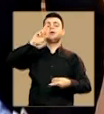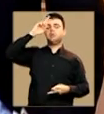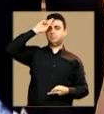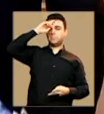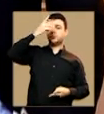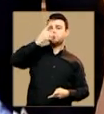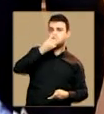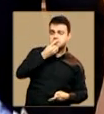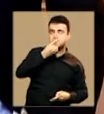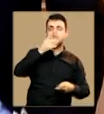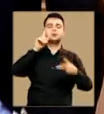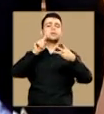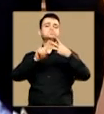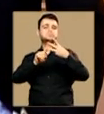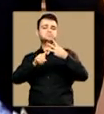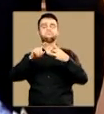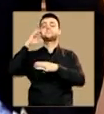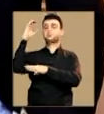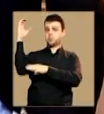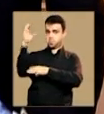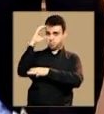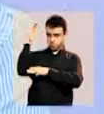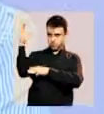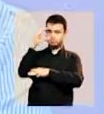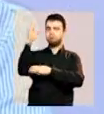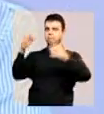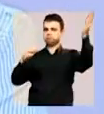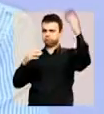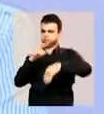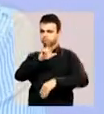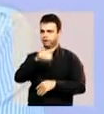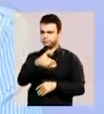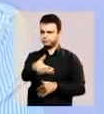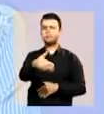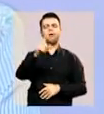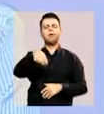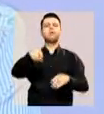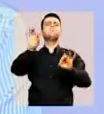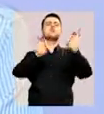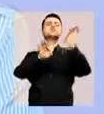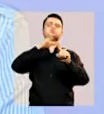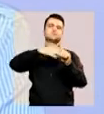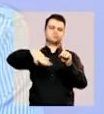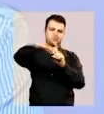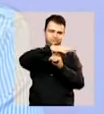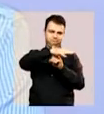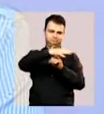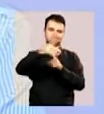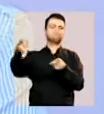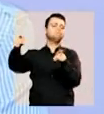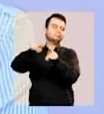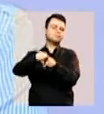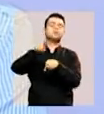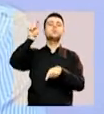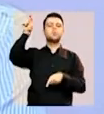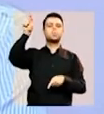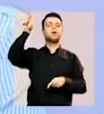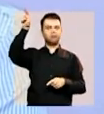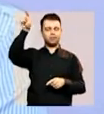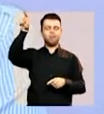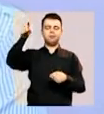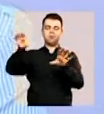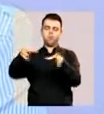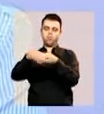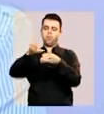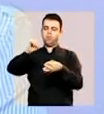Dominicana, está vindo uma da Colômbia também fazer todo o projeto social aqui em Rio Preto, que a gente tem parceria com 2 ONGs,